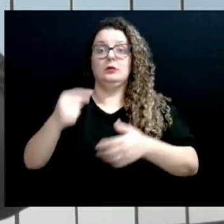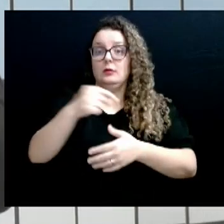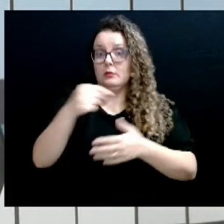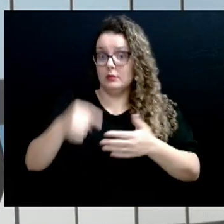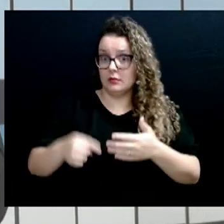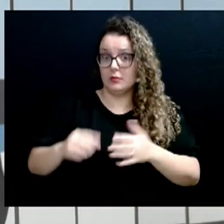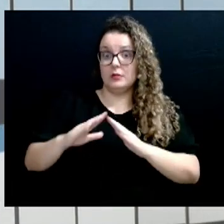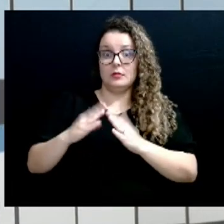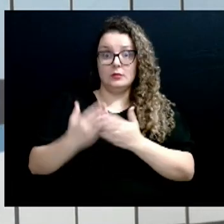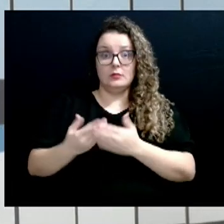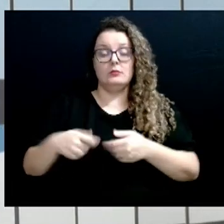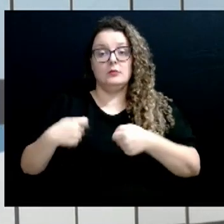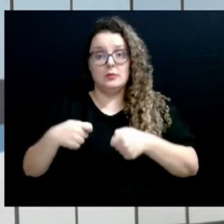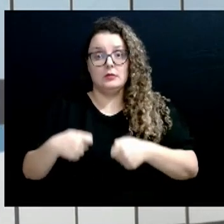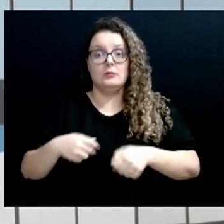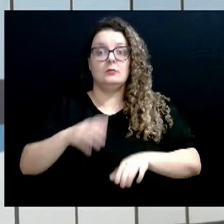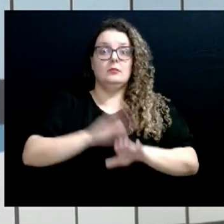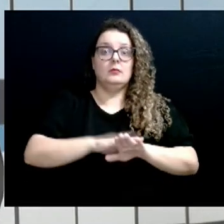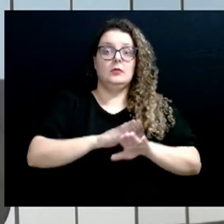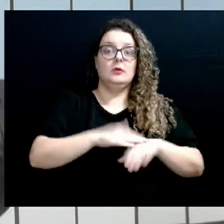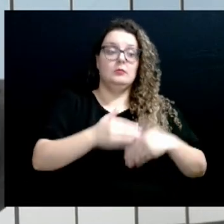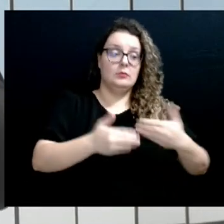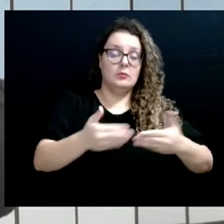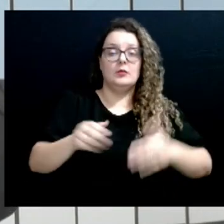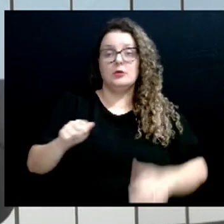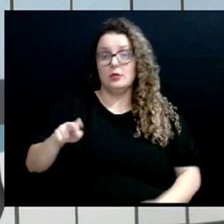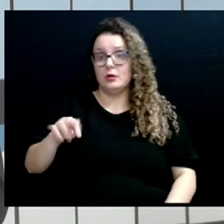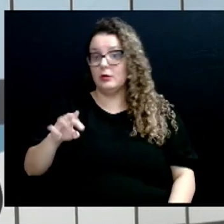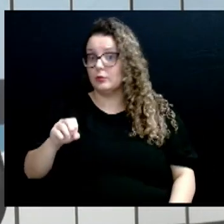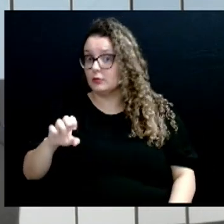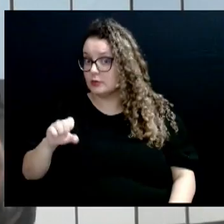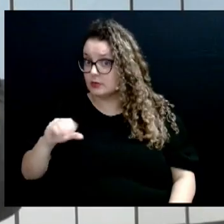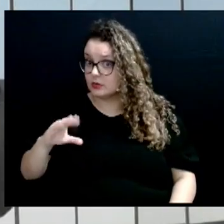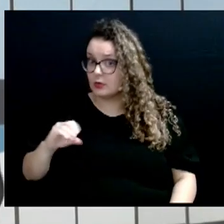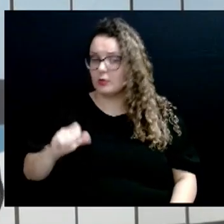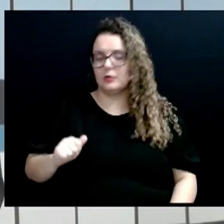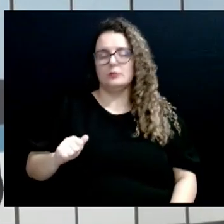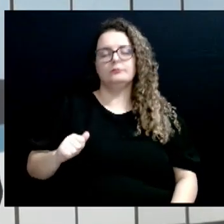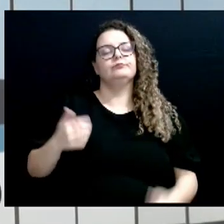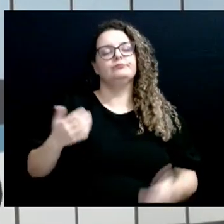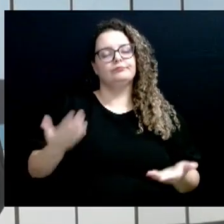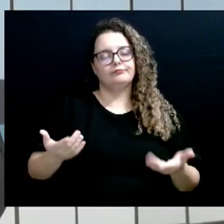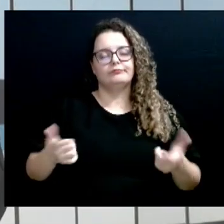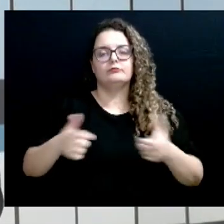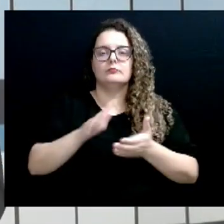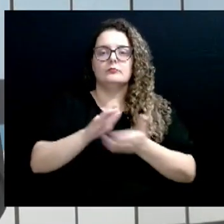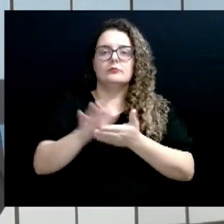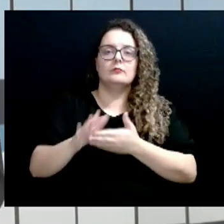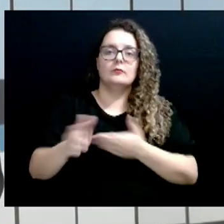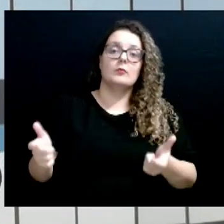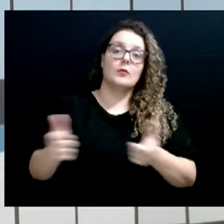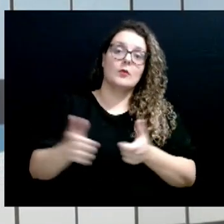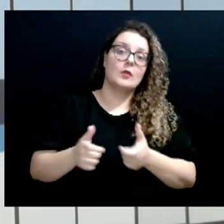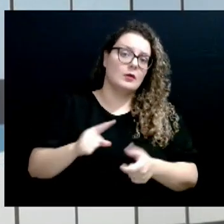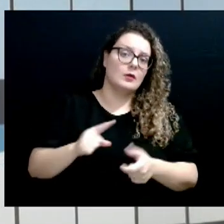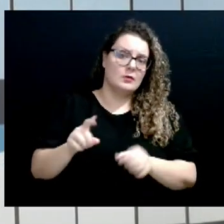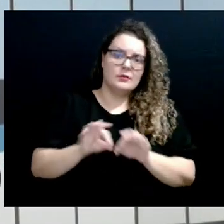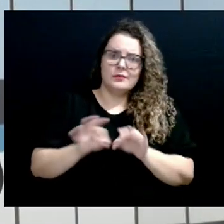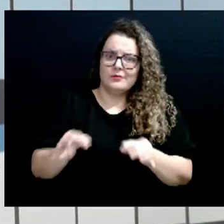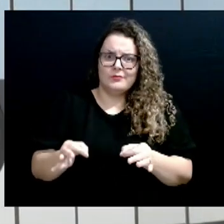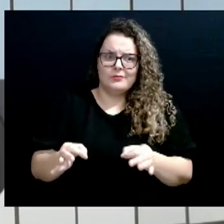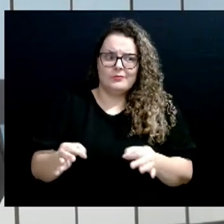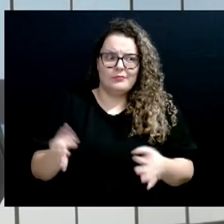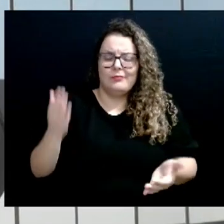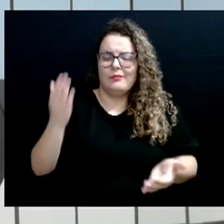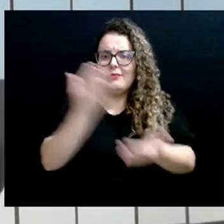poder exercer a atividade de autoescola? Isso aí reduziria o custo do processo como um todo. E não simplesmente excluir a autoescola